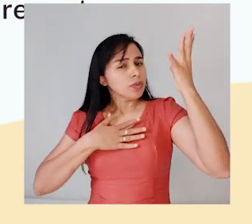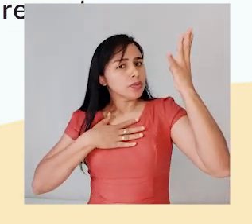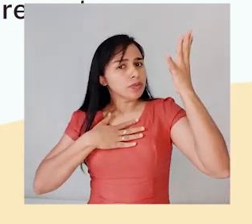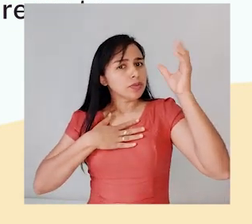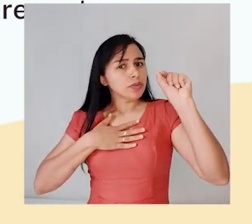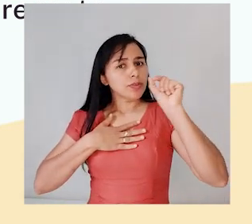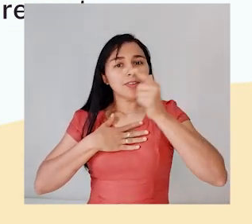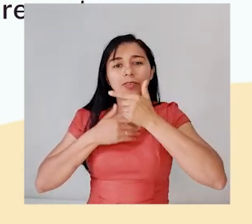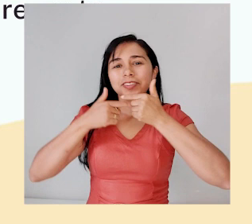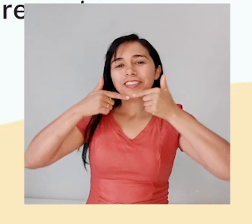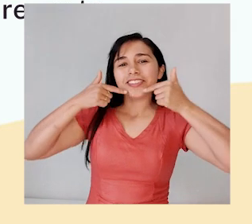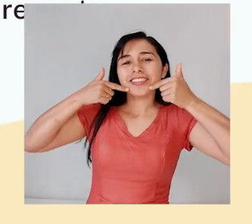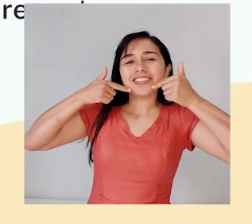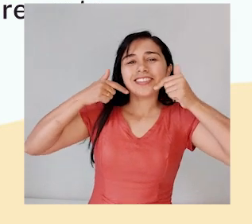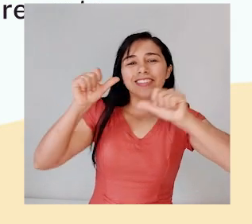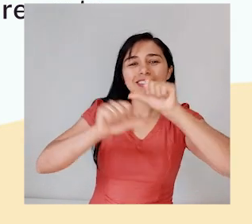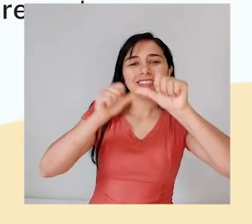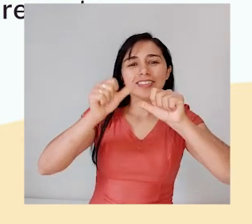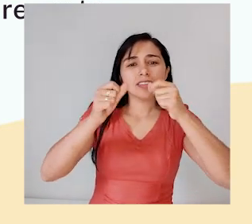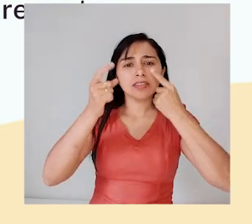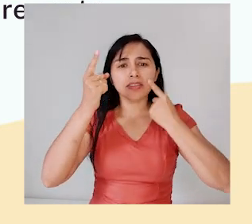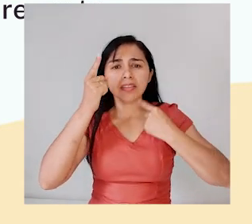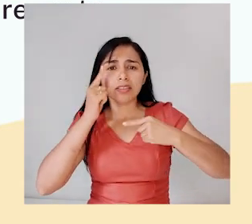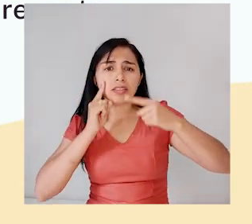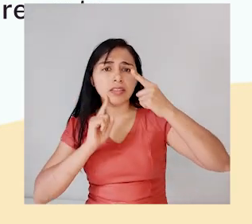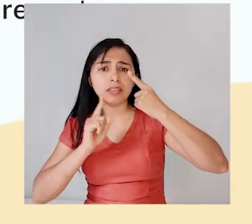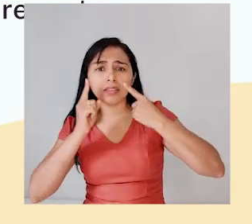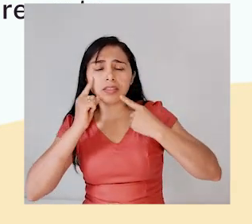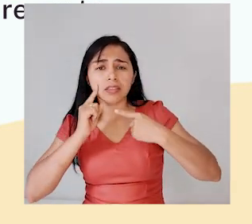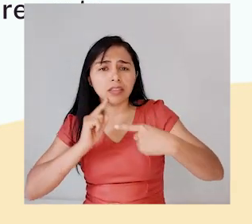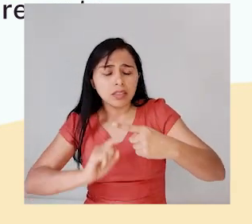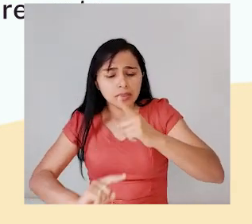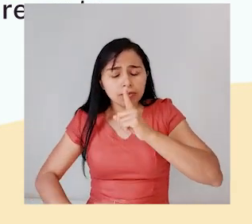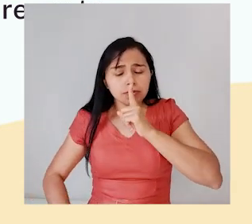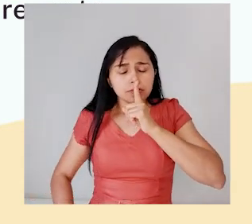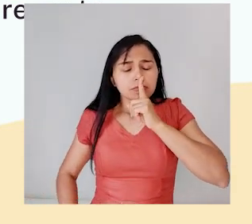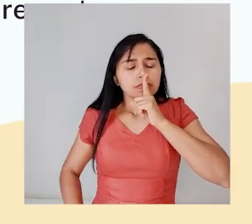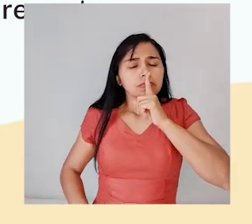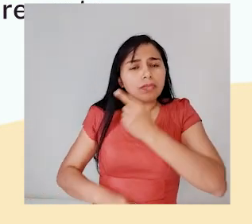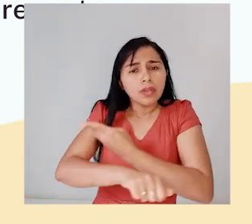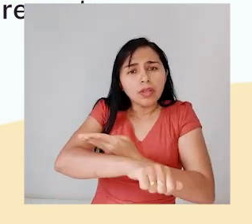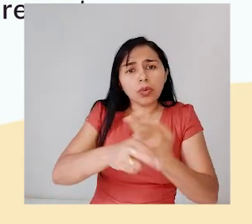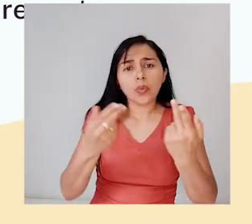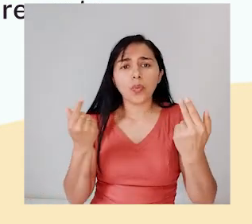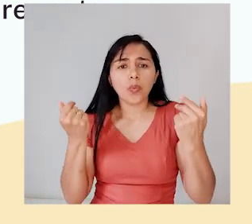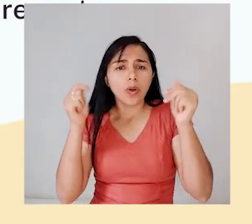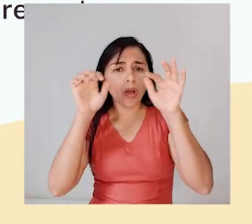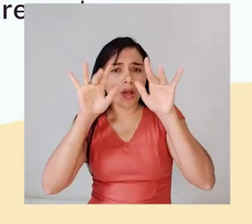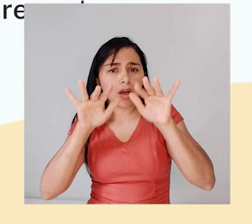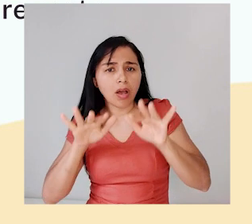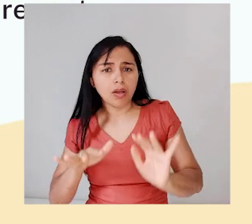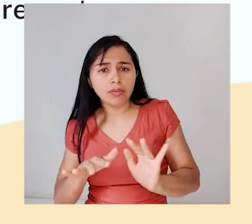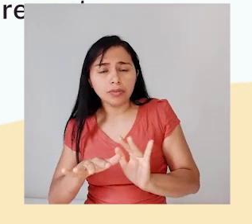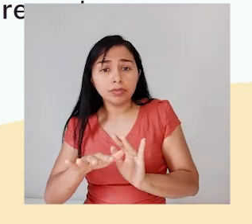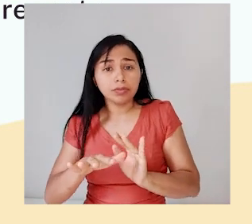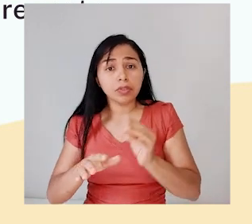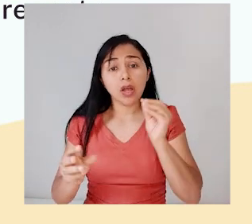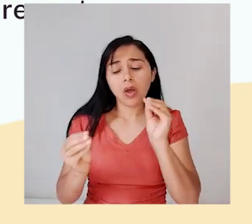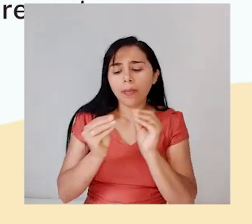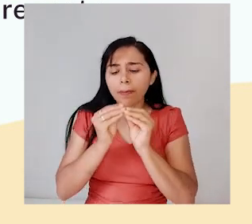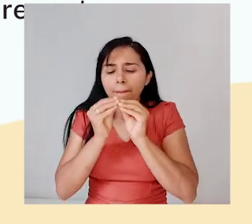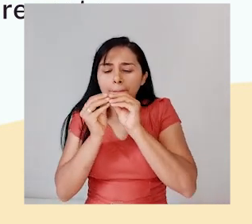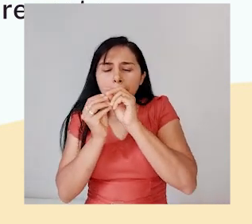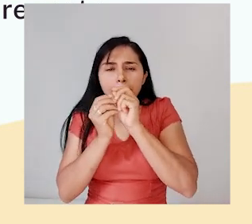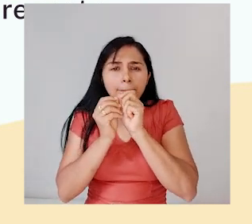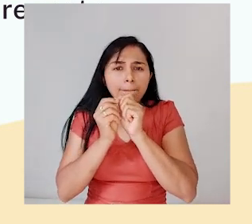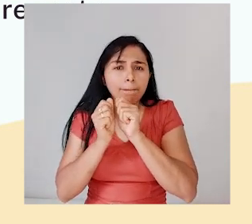pranto, silencioso e branco como a bruma, e das bocas unidas fez-se a espuma, e das mãos